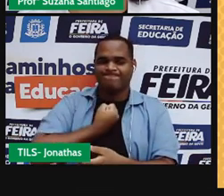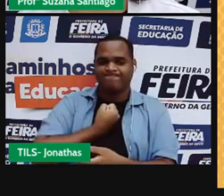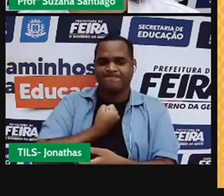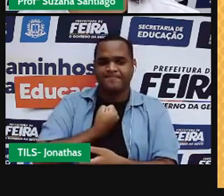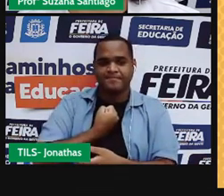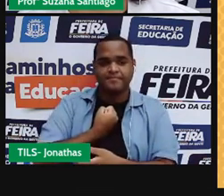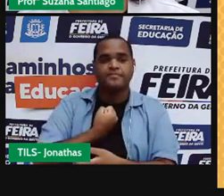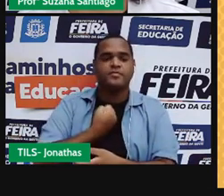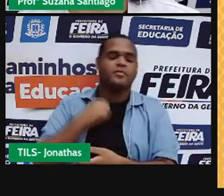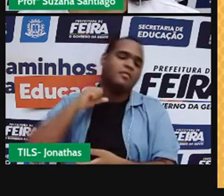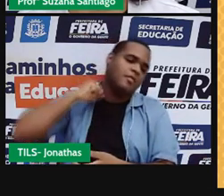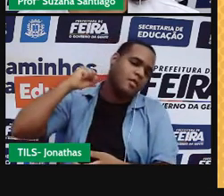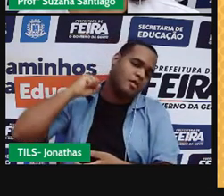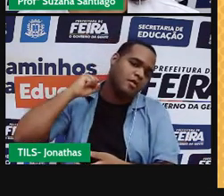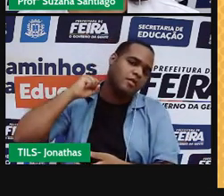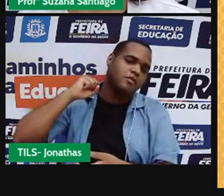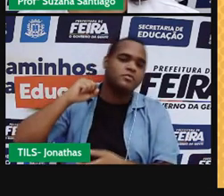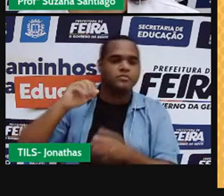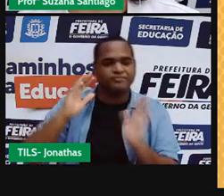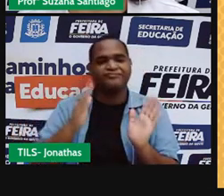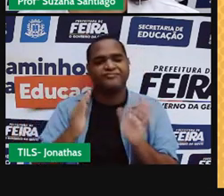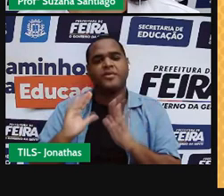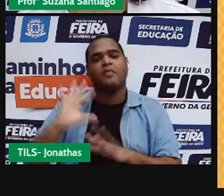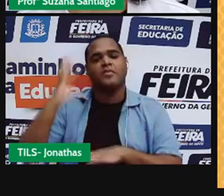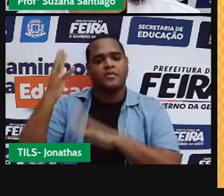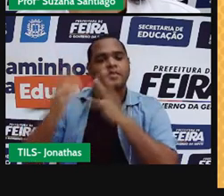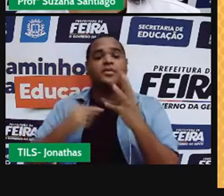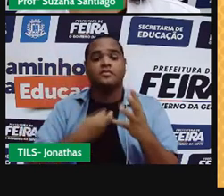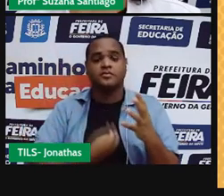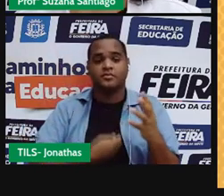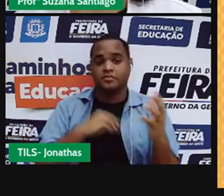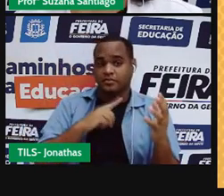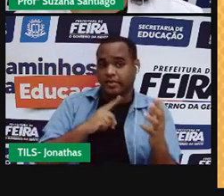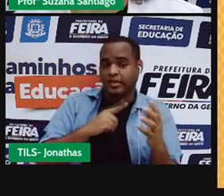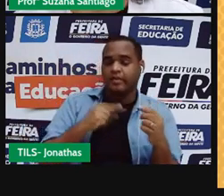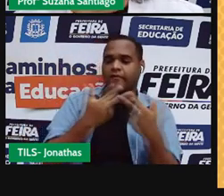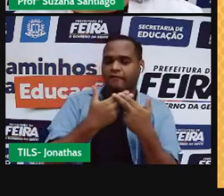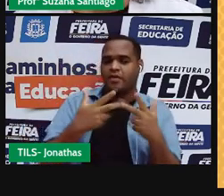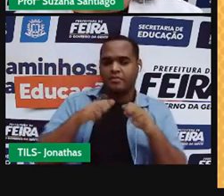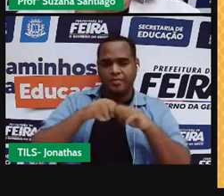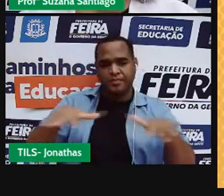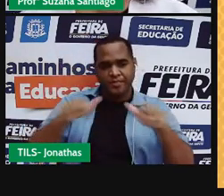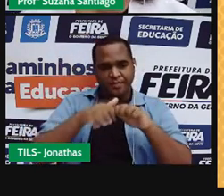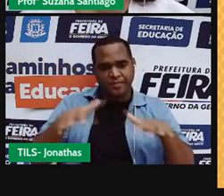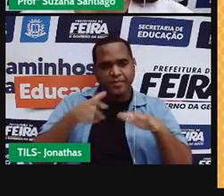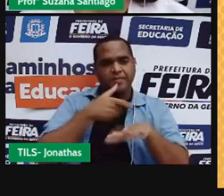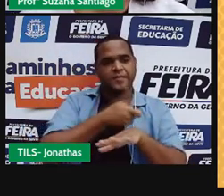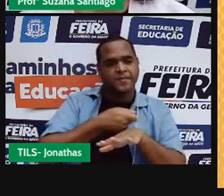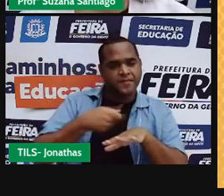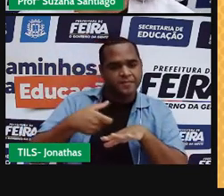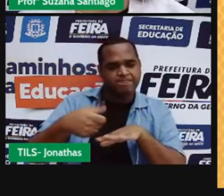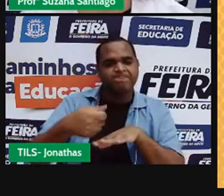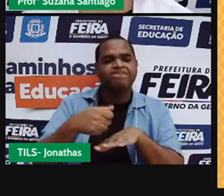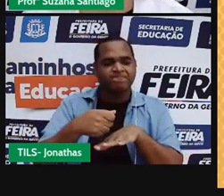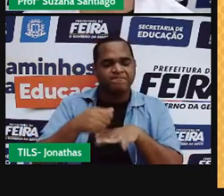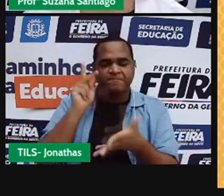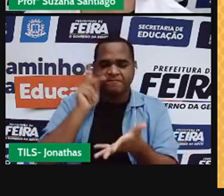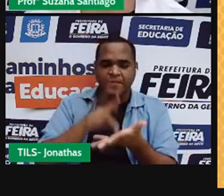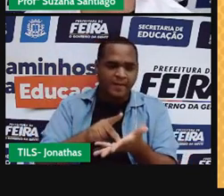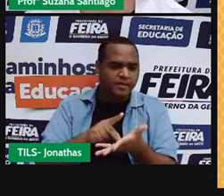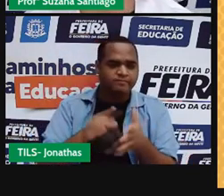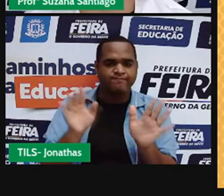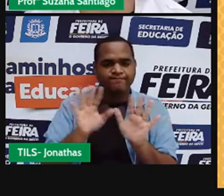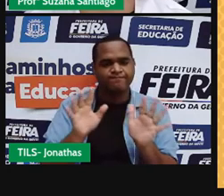muitos casos acontecendo na televisão, justamente por causa de propagação dessas informações que não são